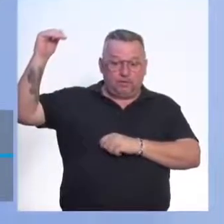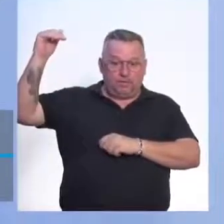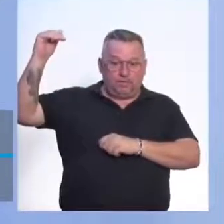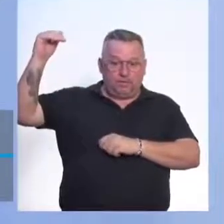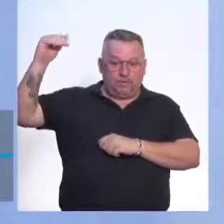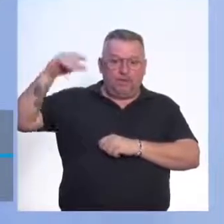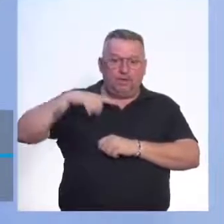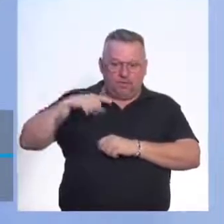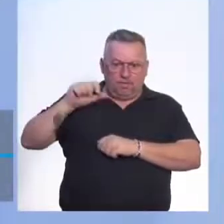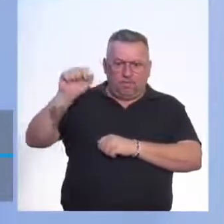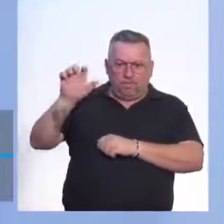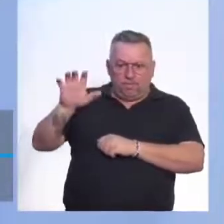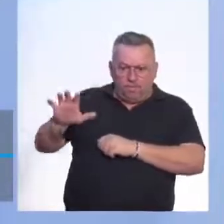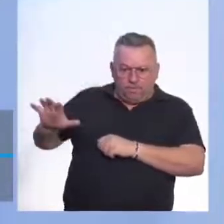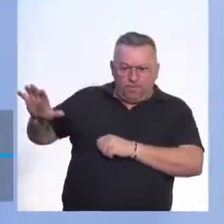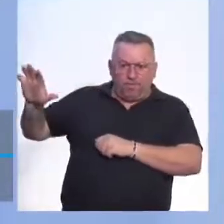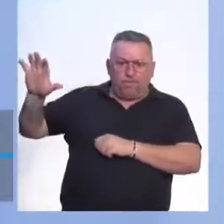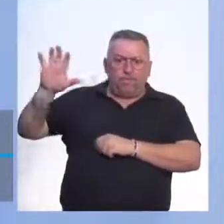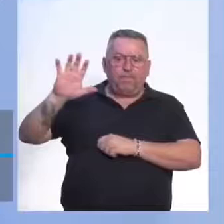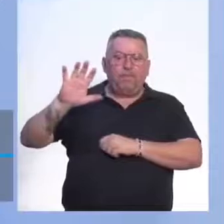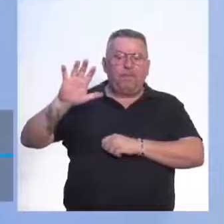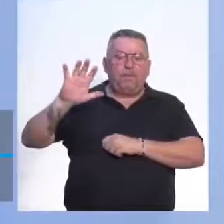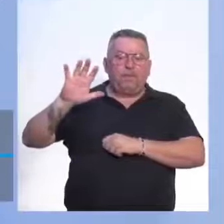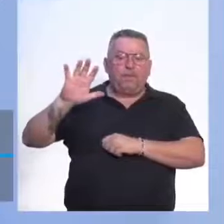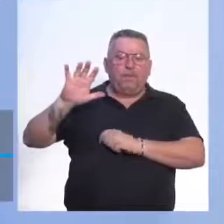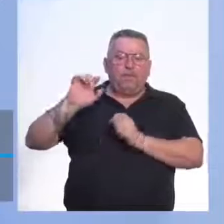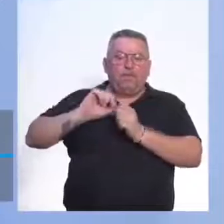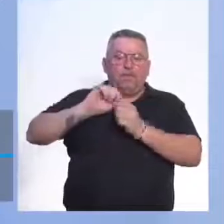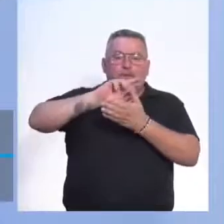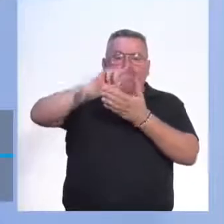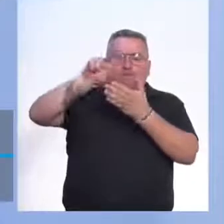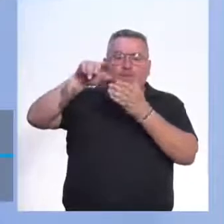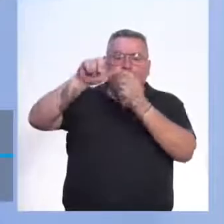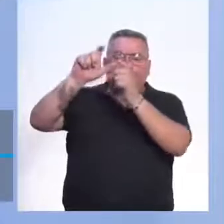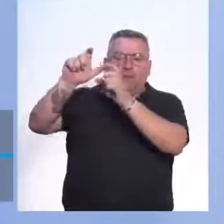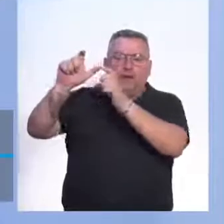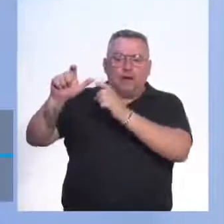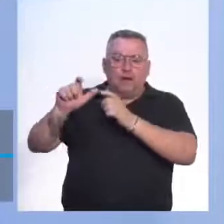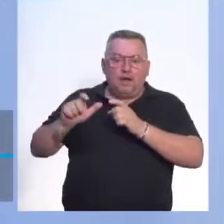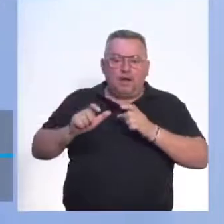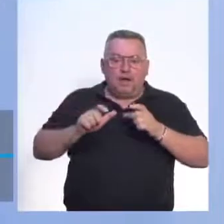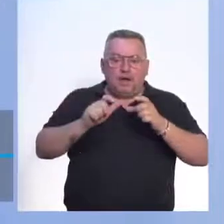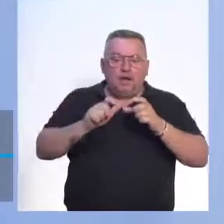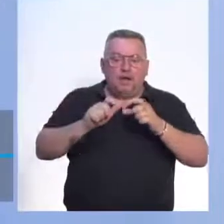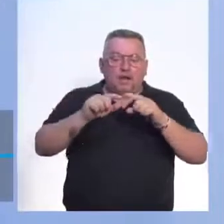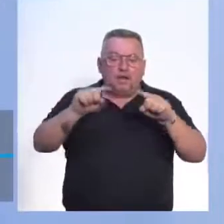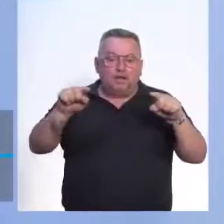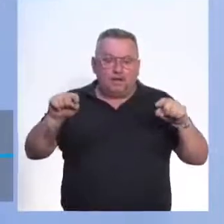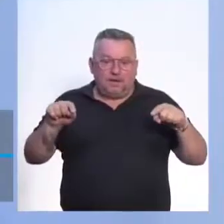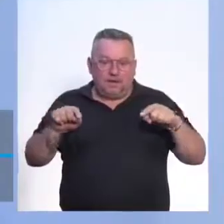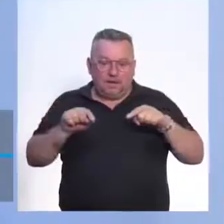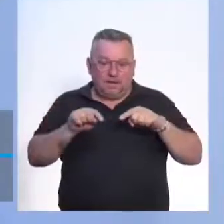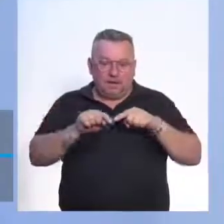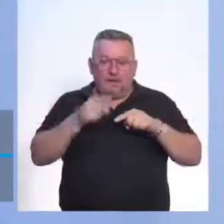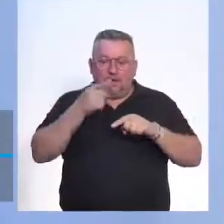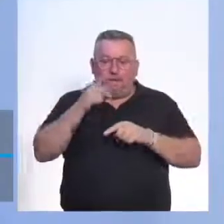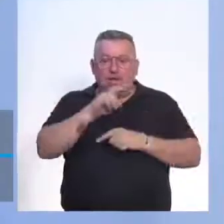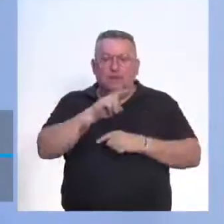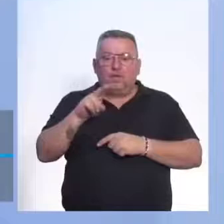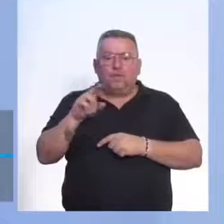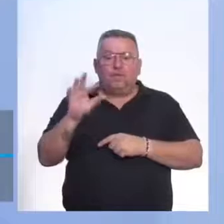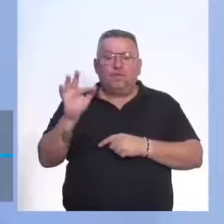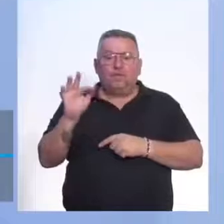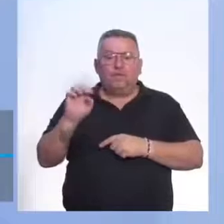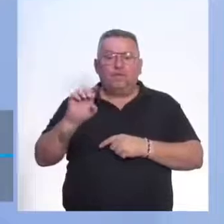a Europa. E aí, a Europa ela ficou com vários pedaços grandes de terras, que chamamos de feudo.